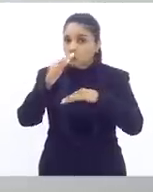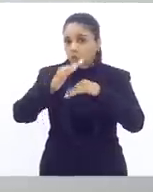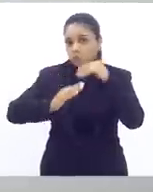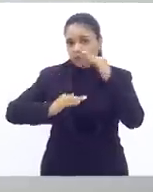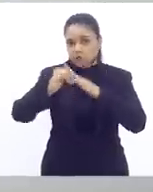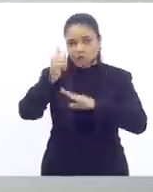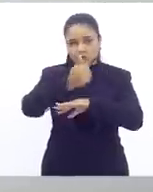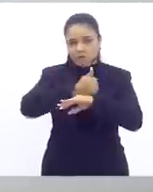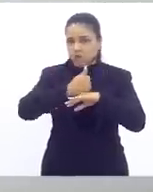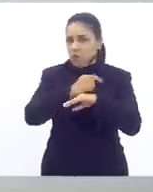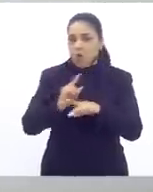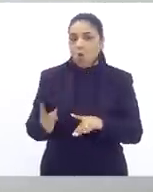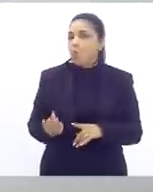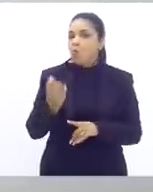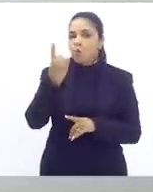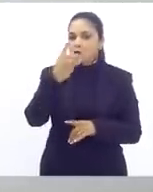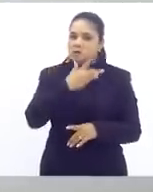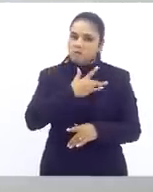única